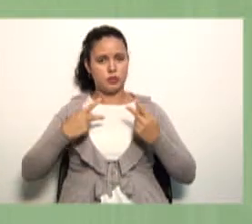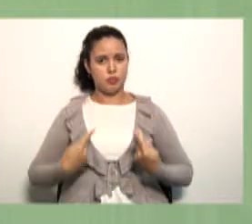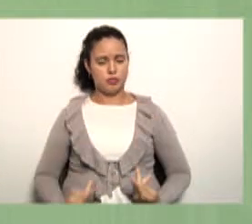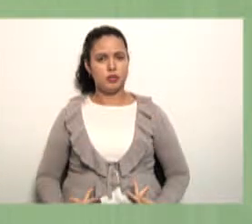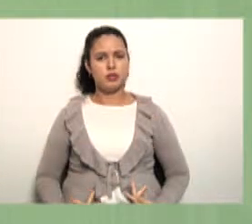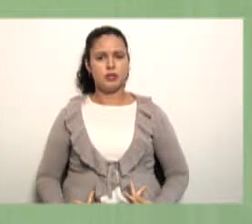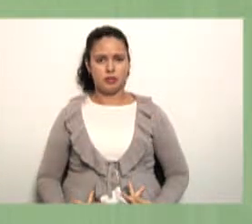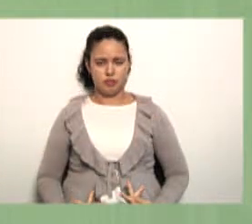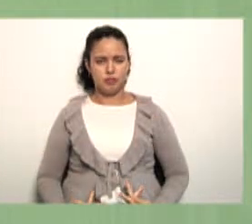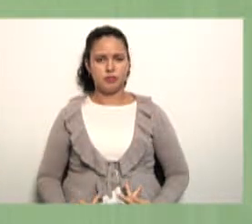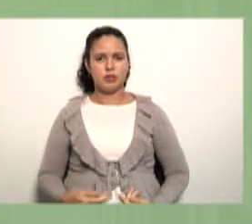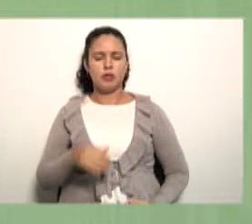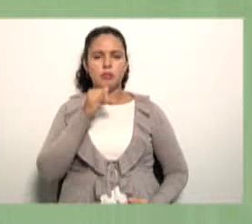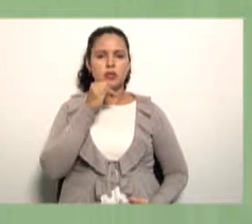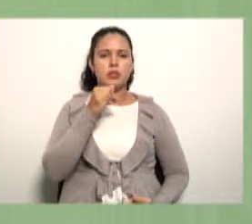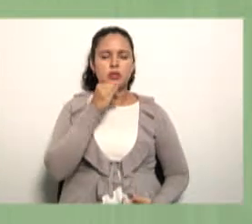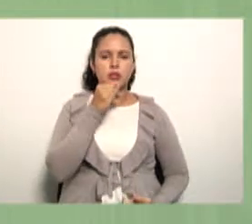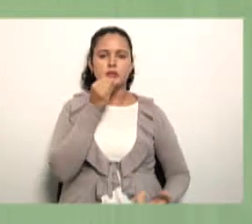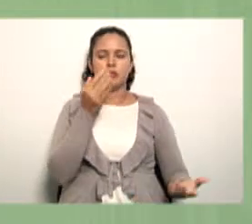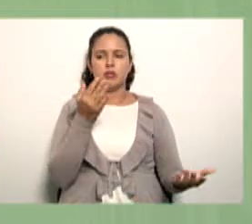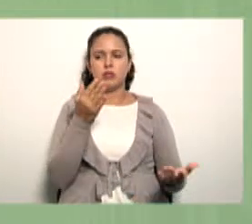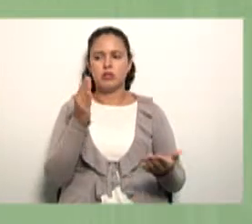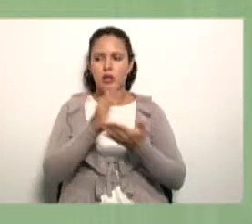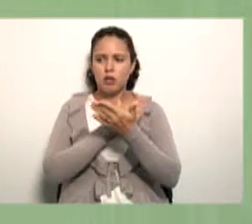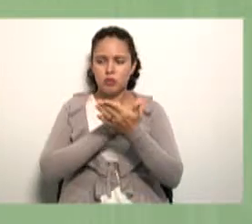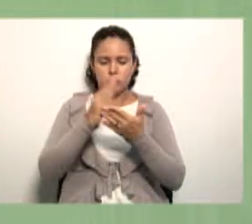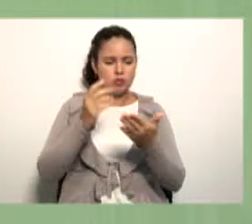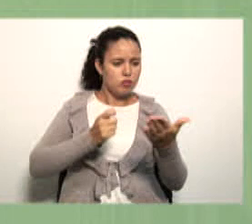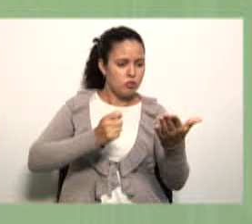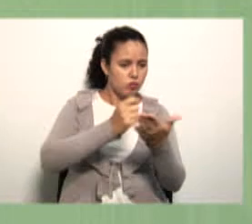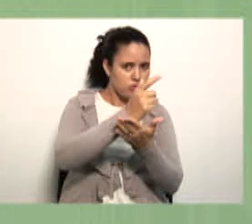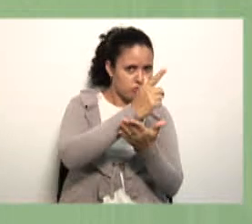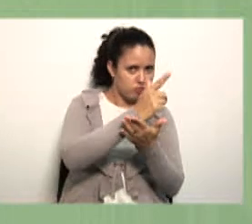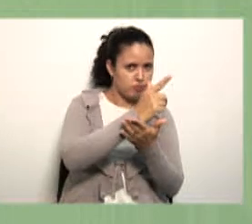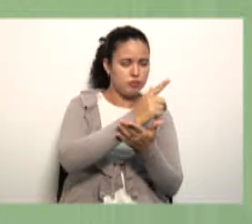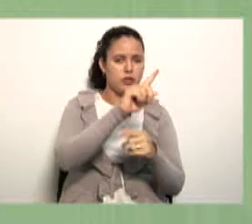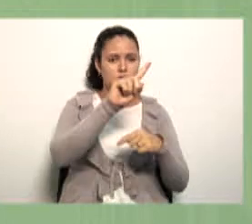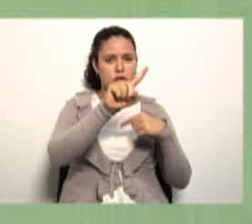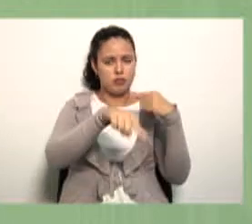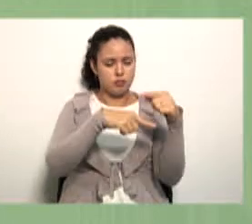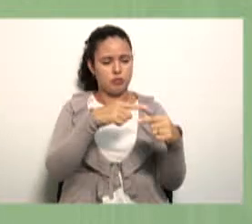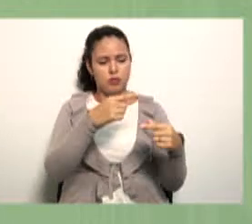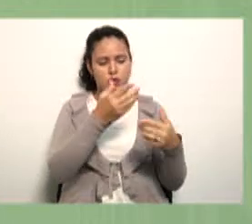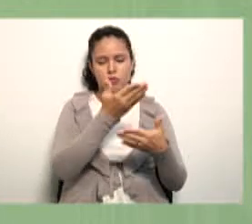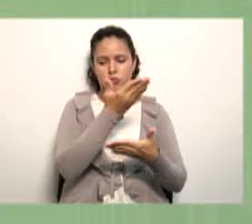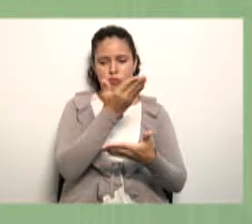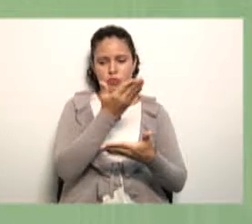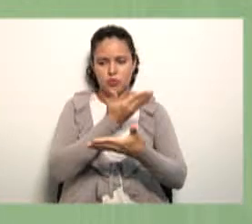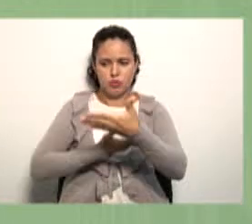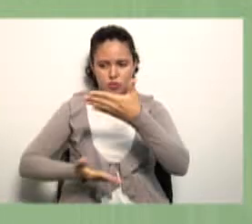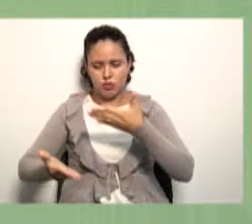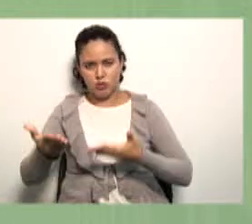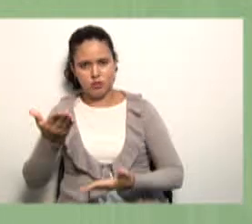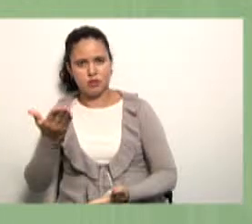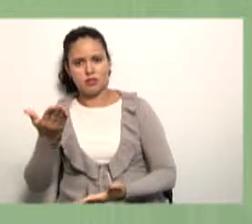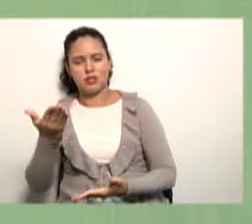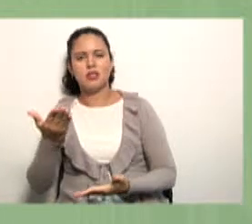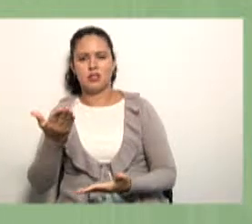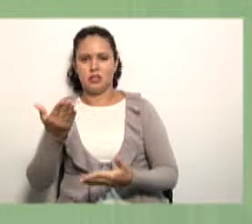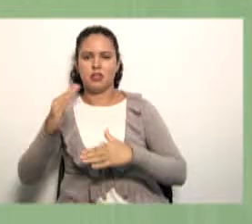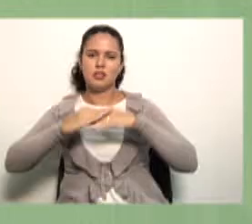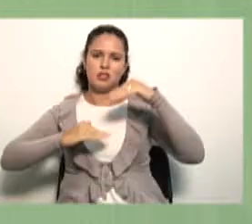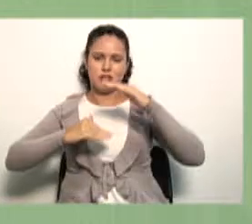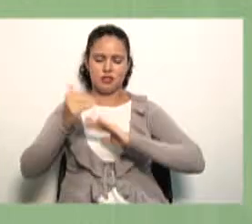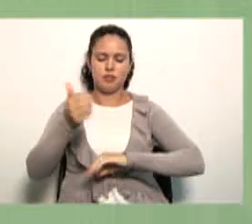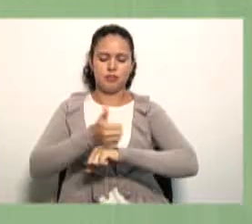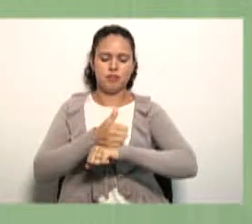as coisas que podem ser trocadas. Por isso, os economistas estudam a produção, que é o ato de criar alguma